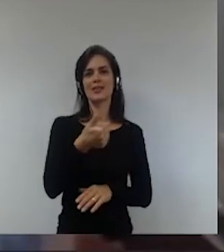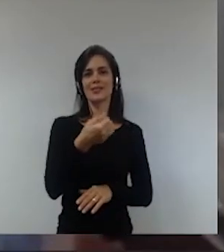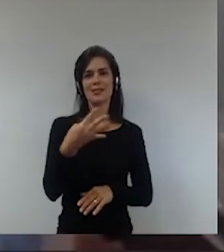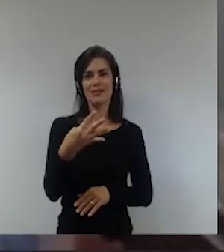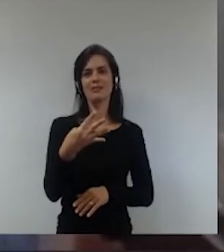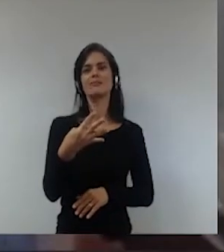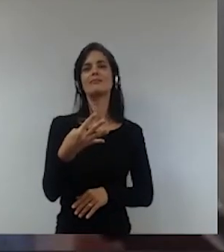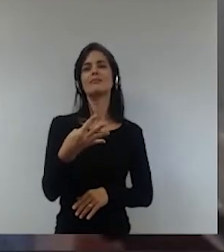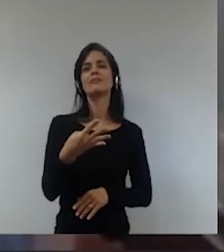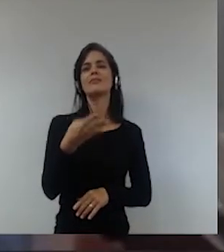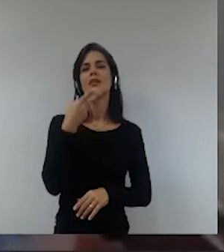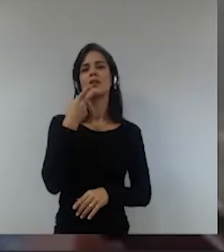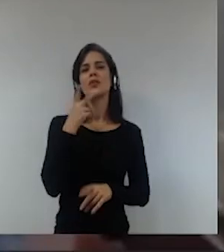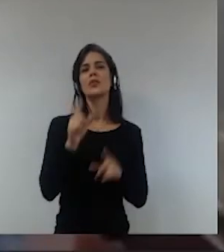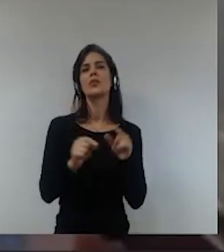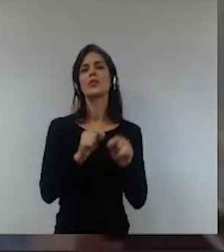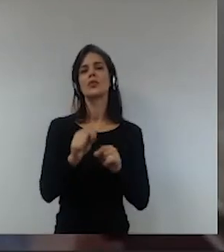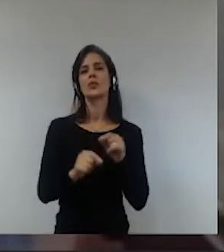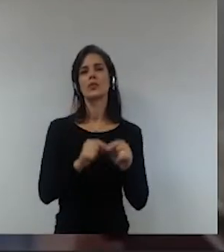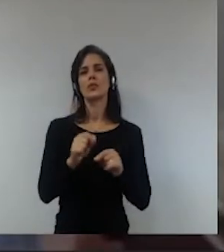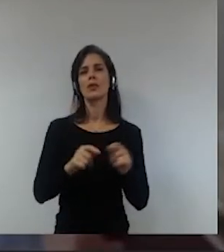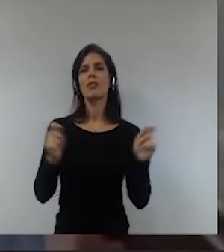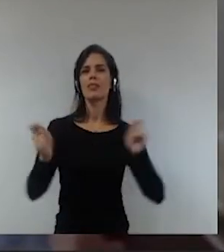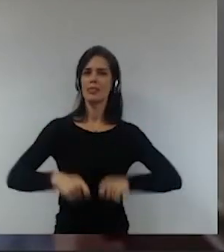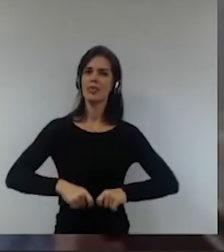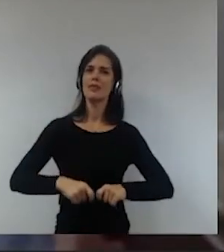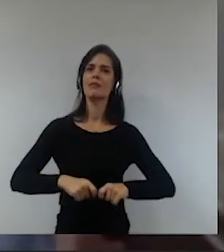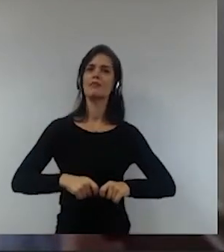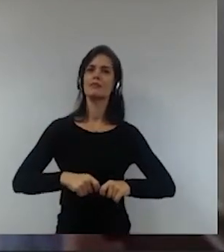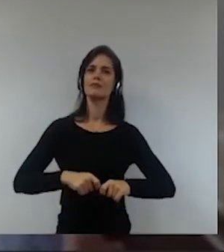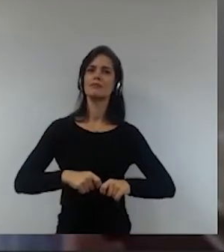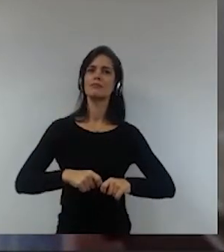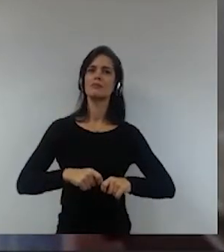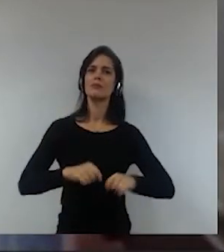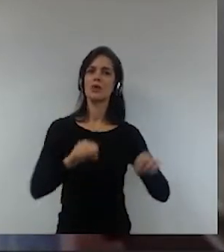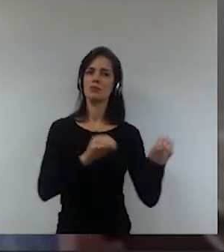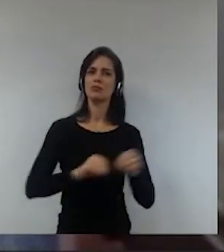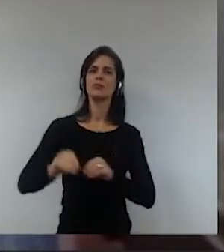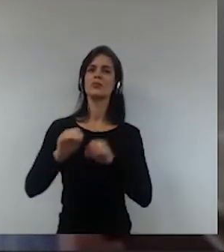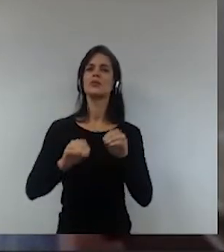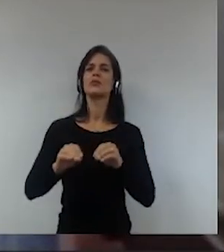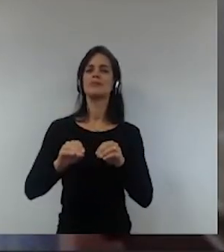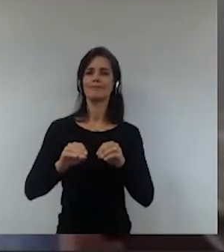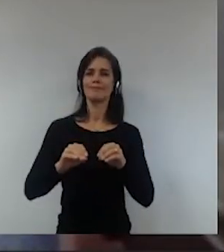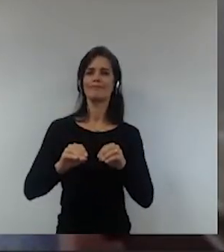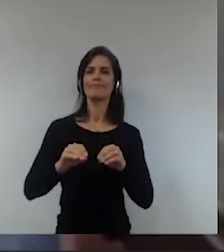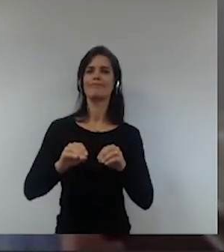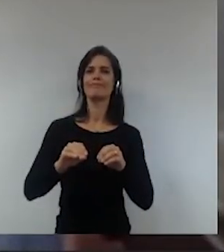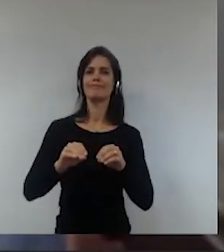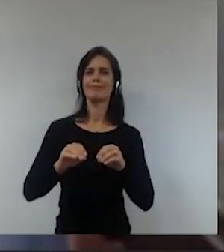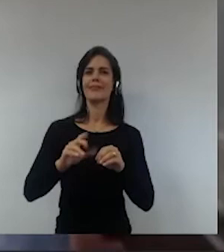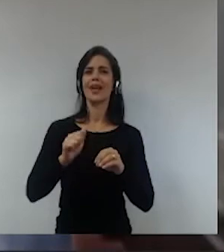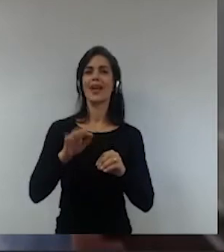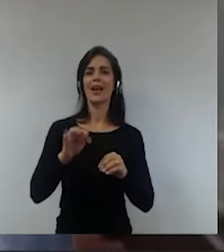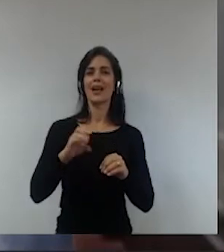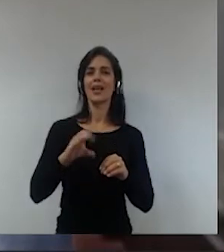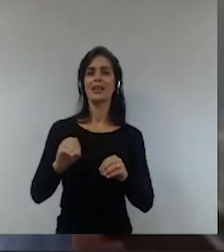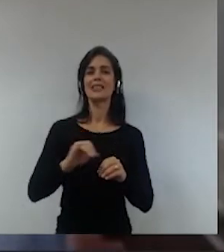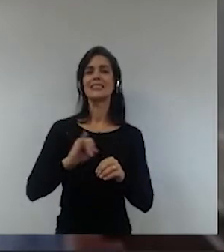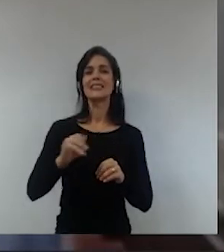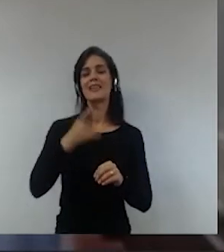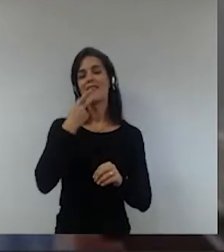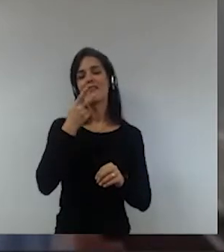314, estabeleceu que é possível o adiamento destes atos, desde que seja comprovada